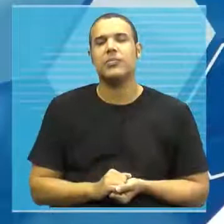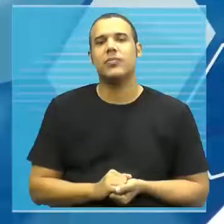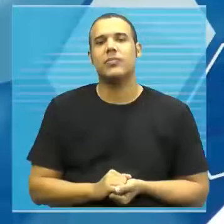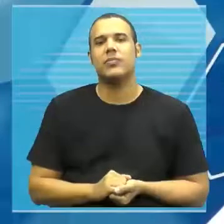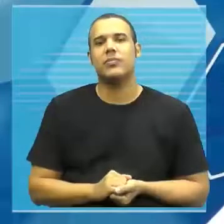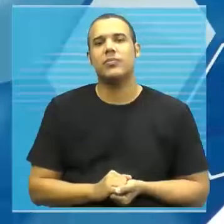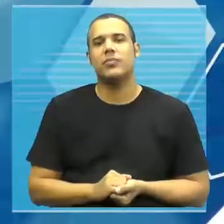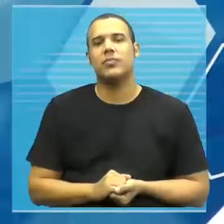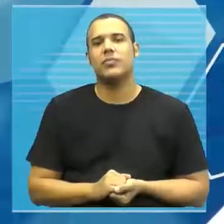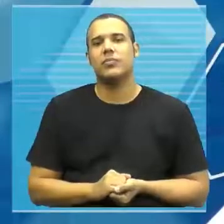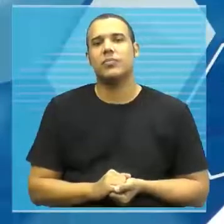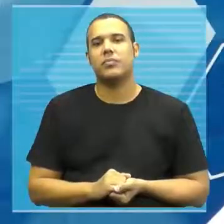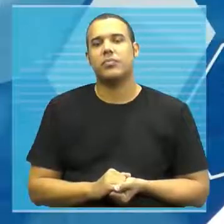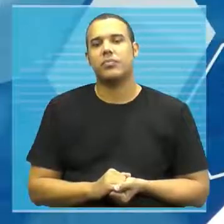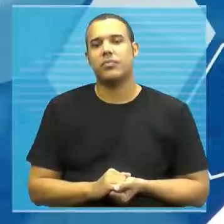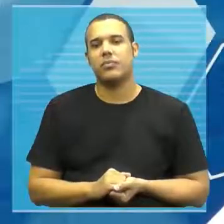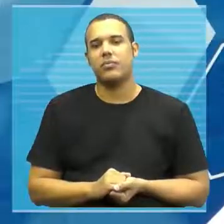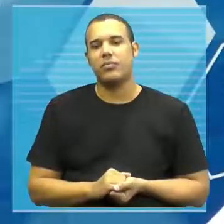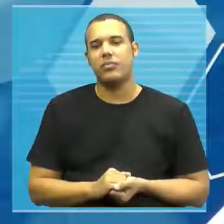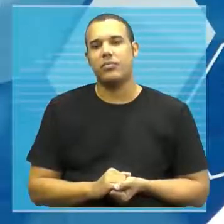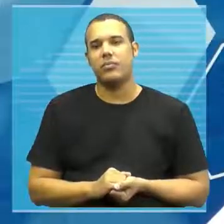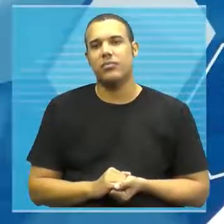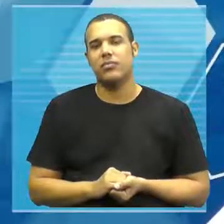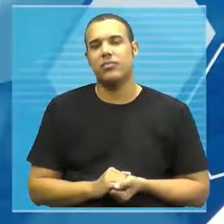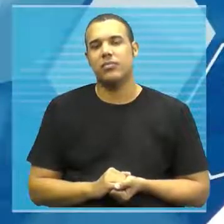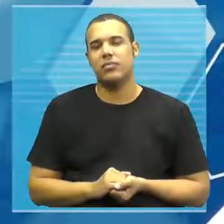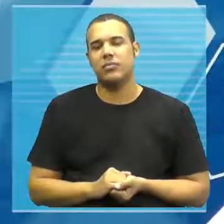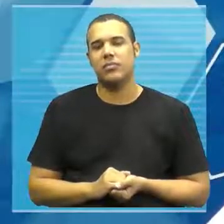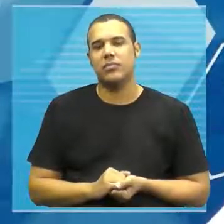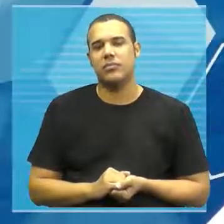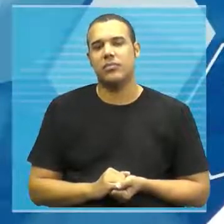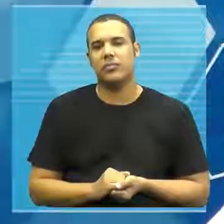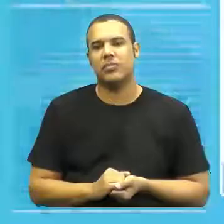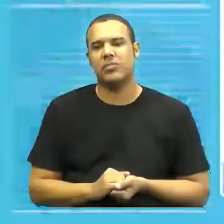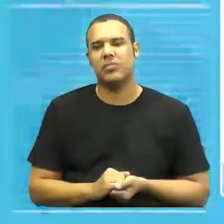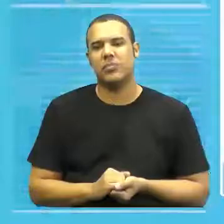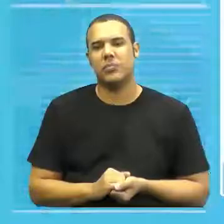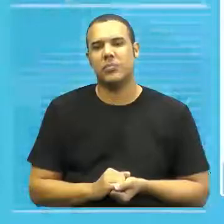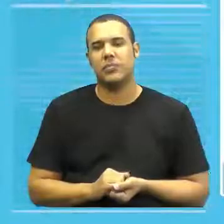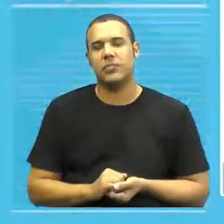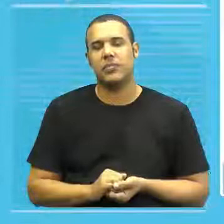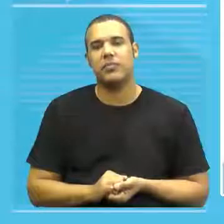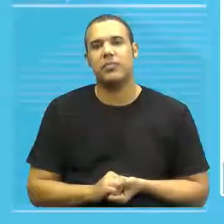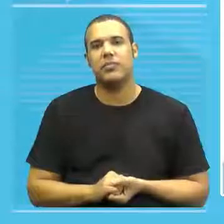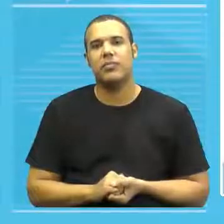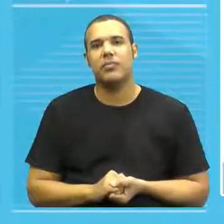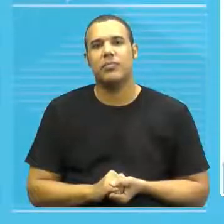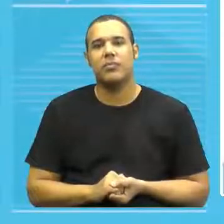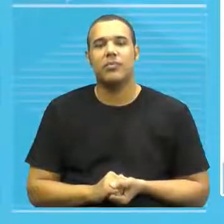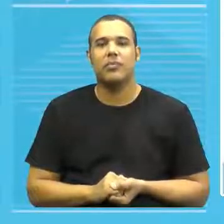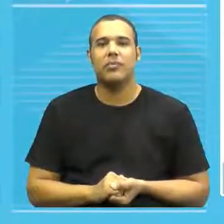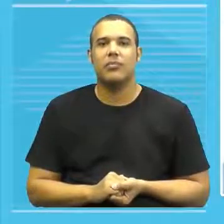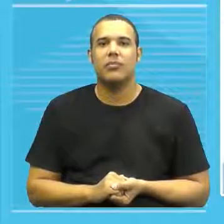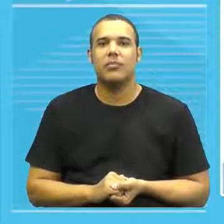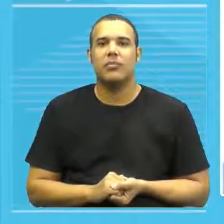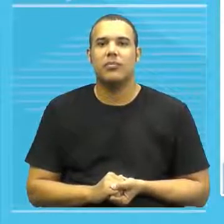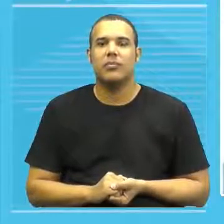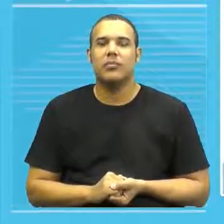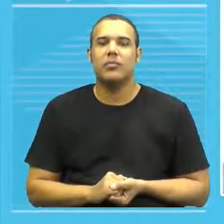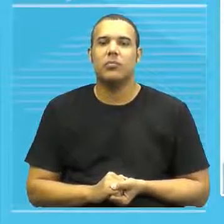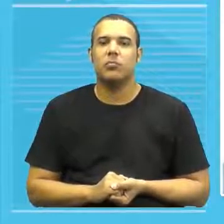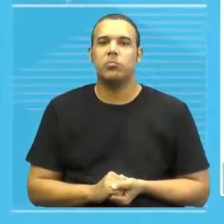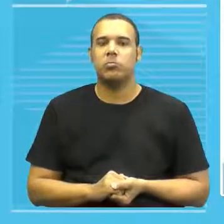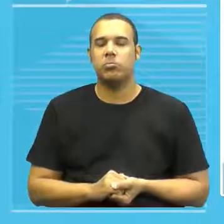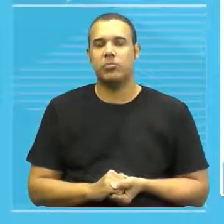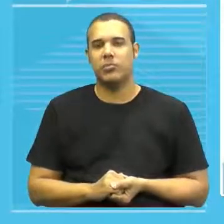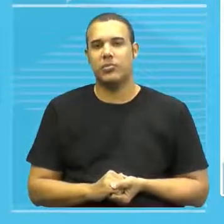minha gente Jorge por favor pode botar o slide todo aí na tela câmbio câmbio câmbio